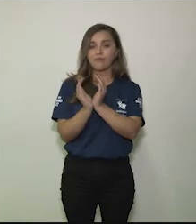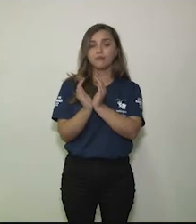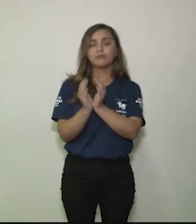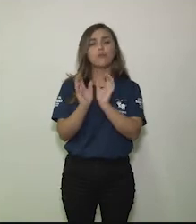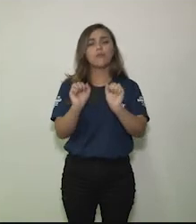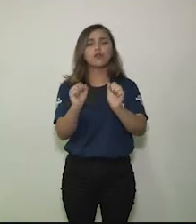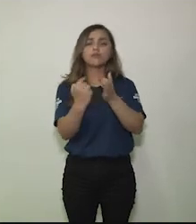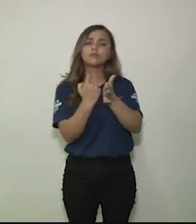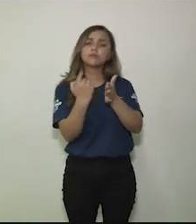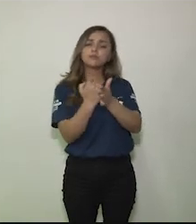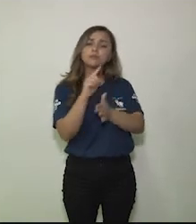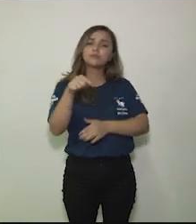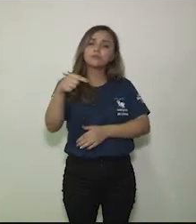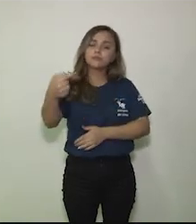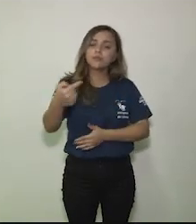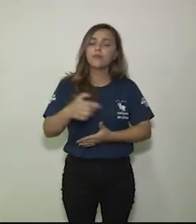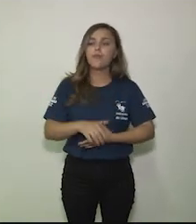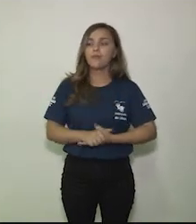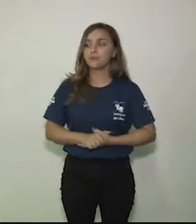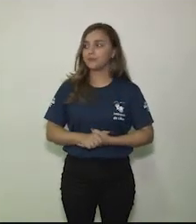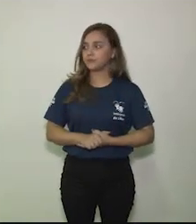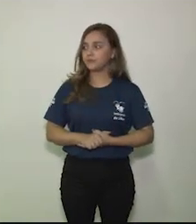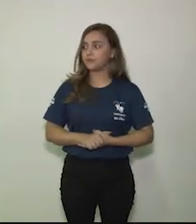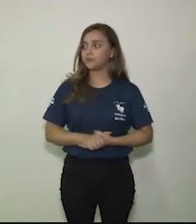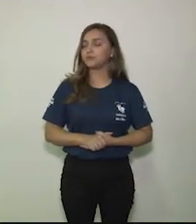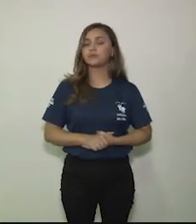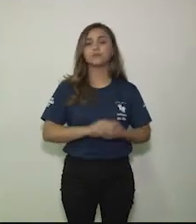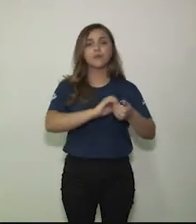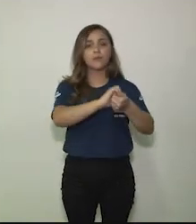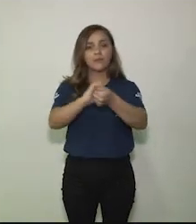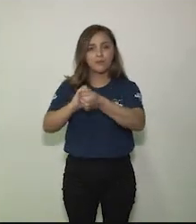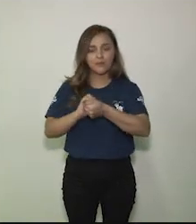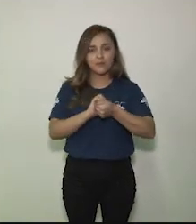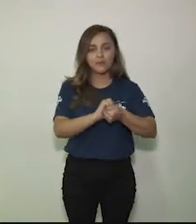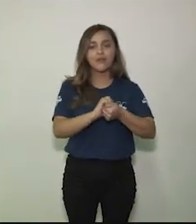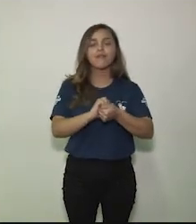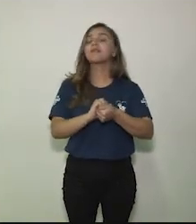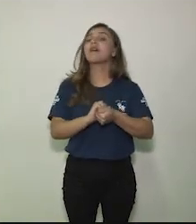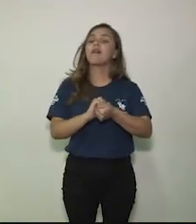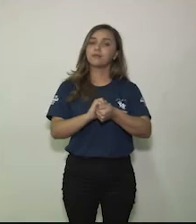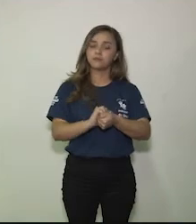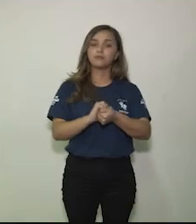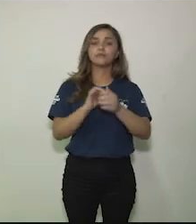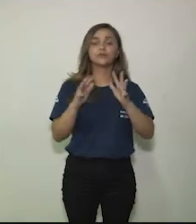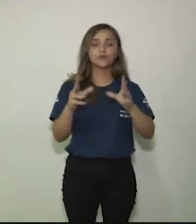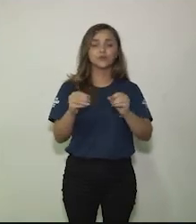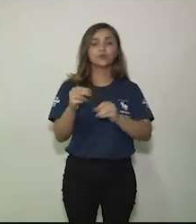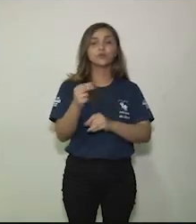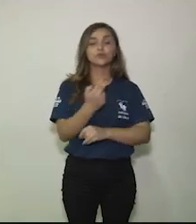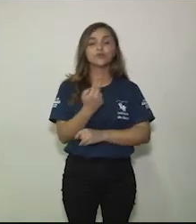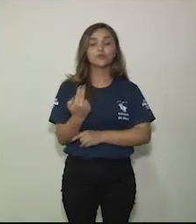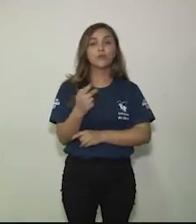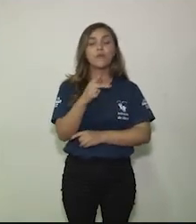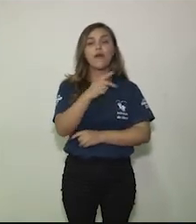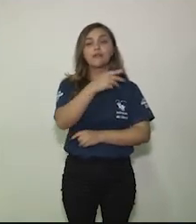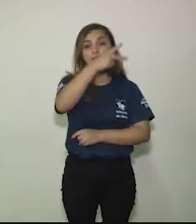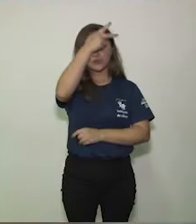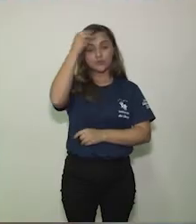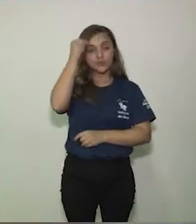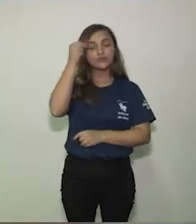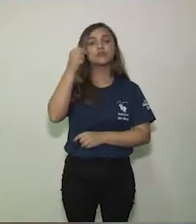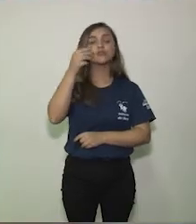perguntas. Bom, comentar a todos em nome do prefeito Bruno Covas, dizer que a Câmara